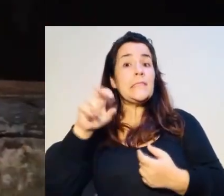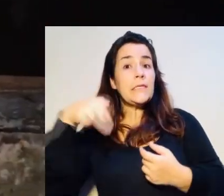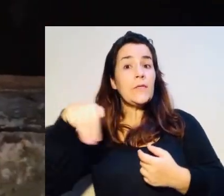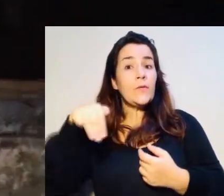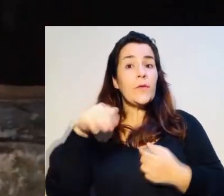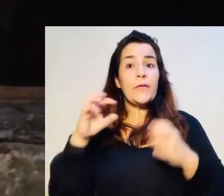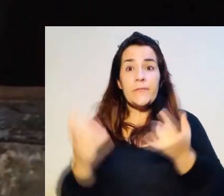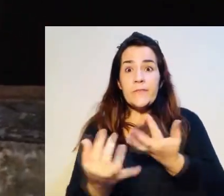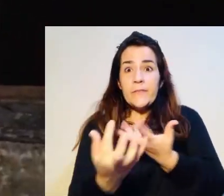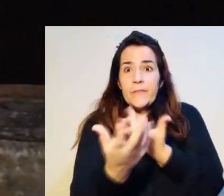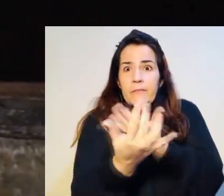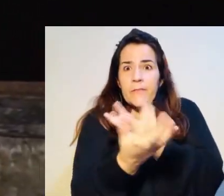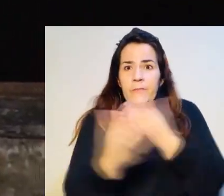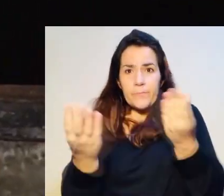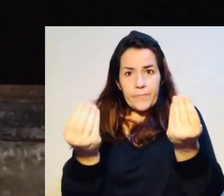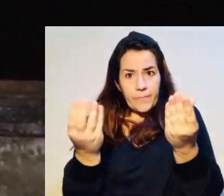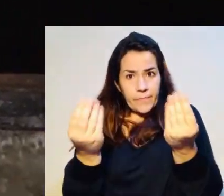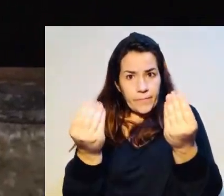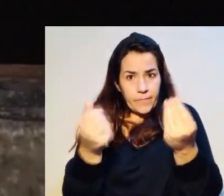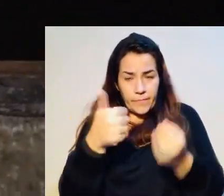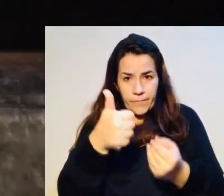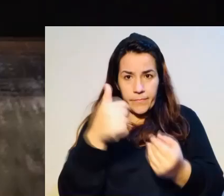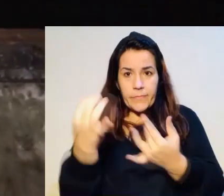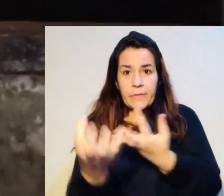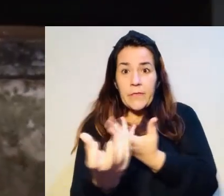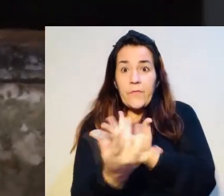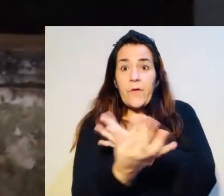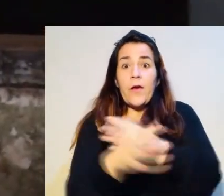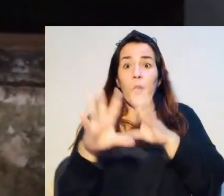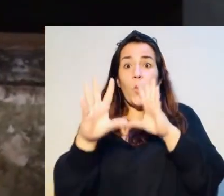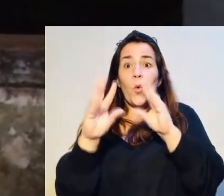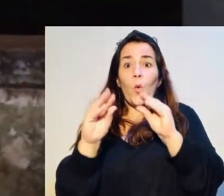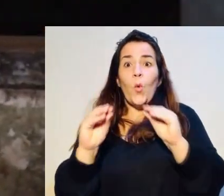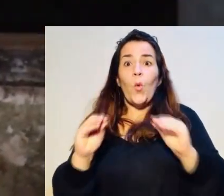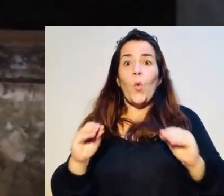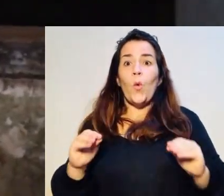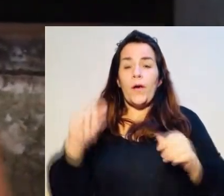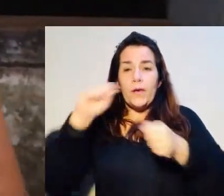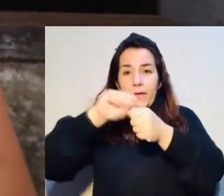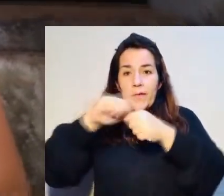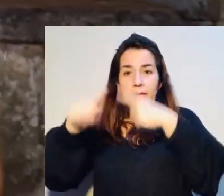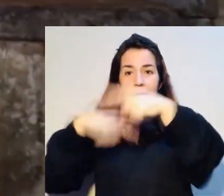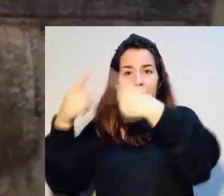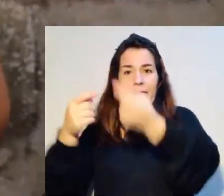5 minutos em fervimento. Ferveu, secou, aí a gente vai colocar a ervinha.